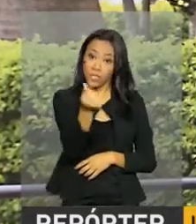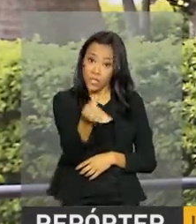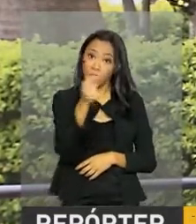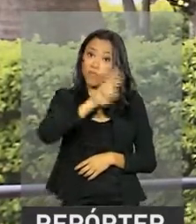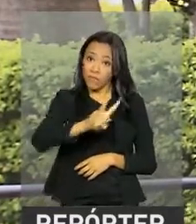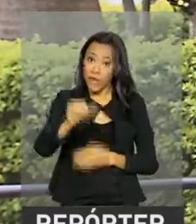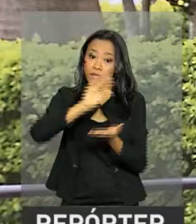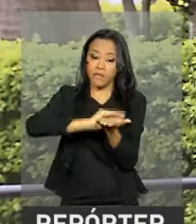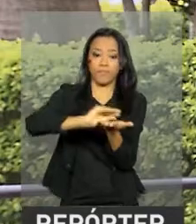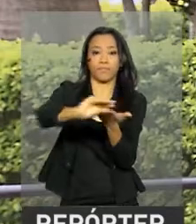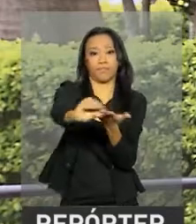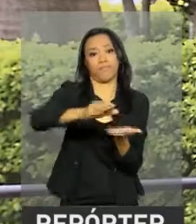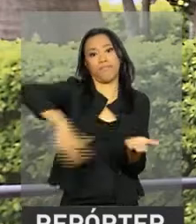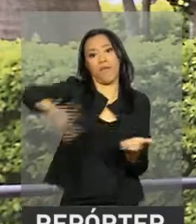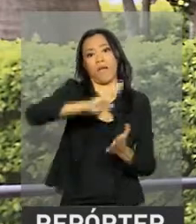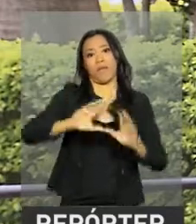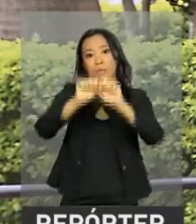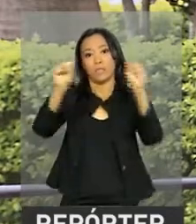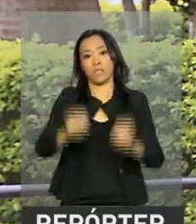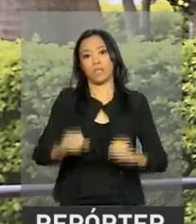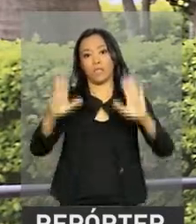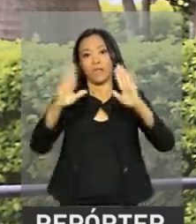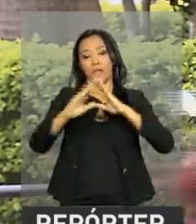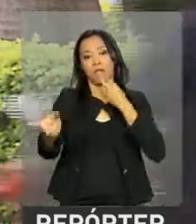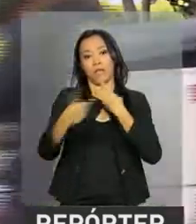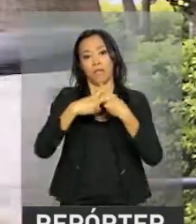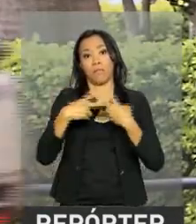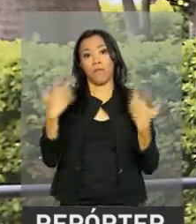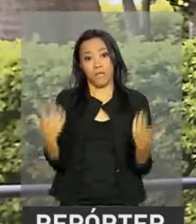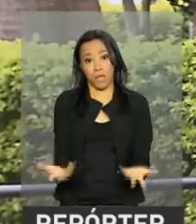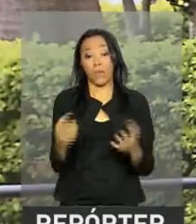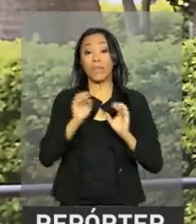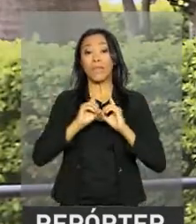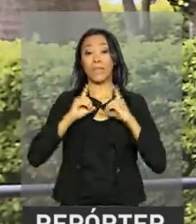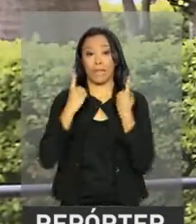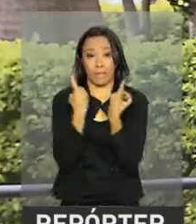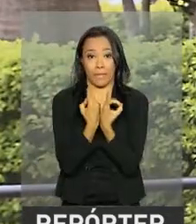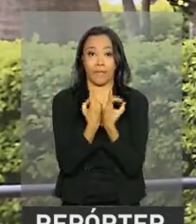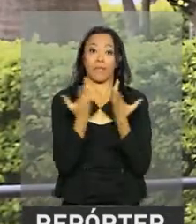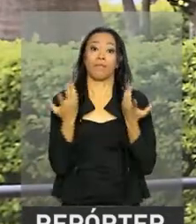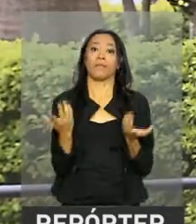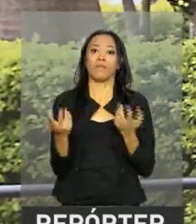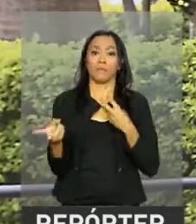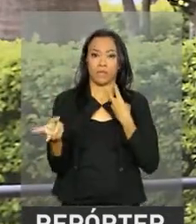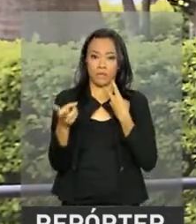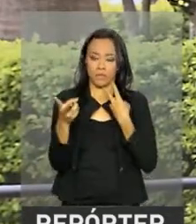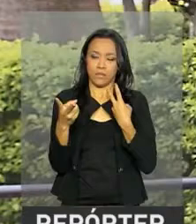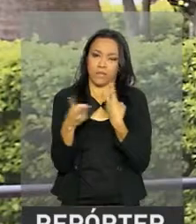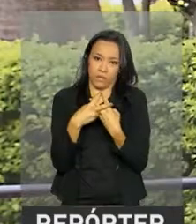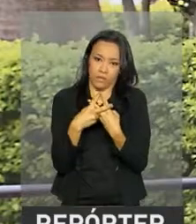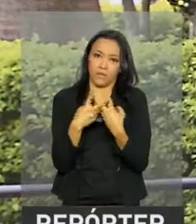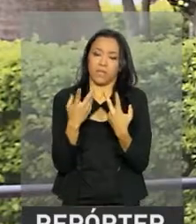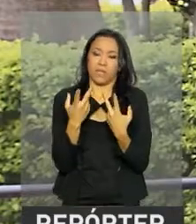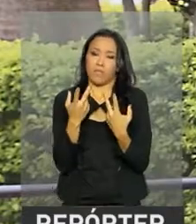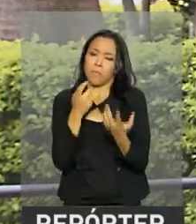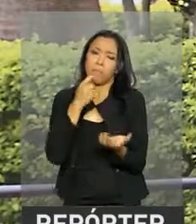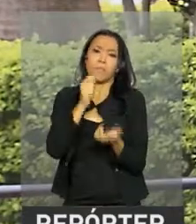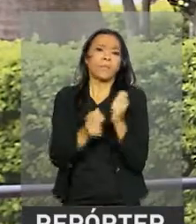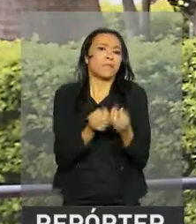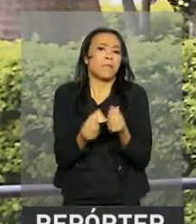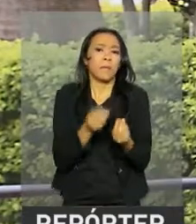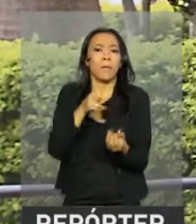prisional além disso o departamento penitenciário nacional está empenhado em pôr em prática a penas alternativas